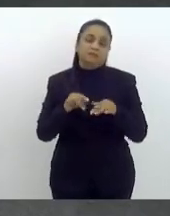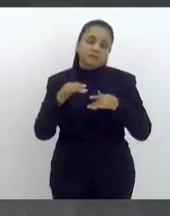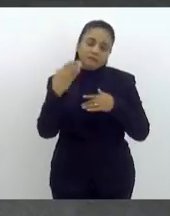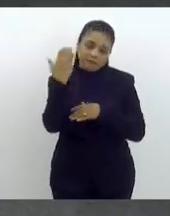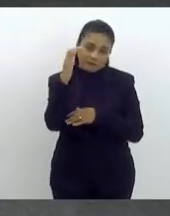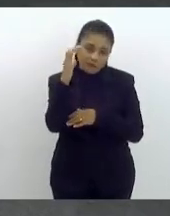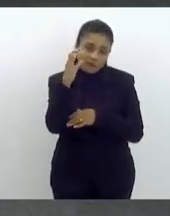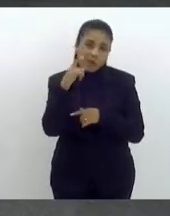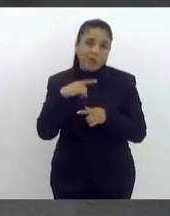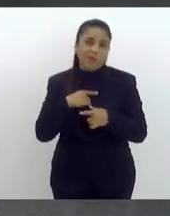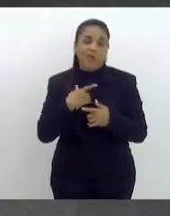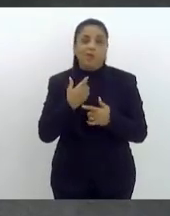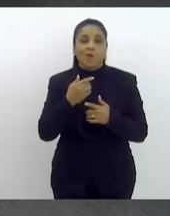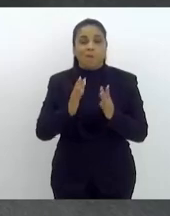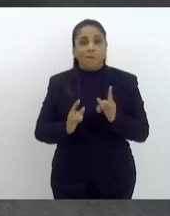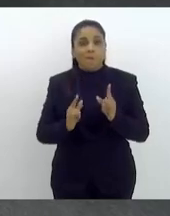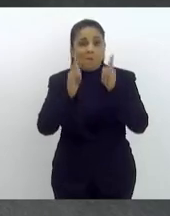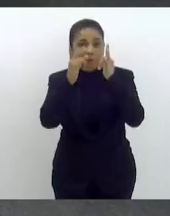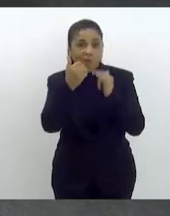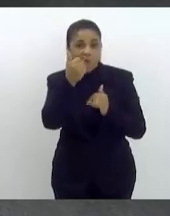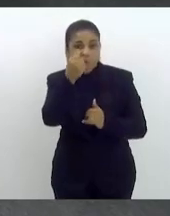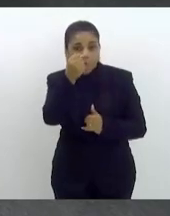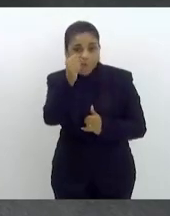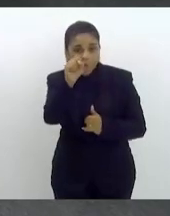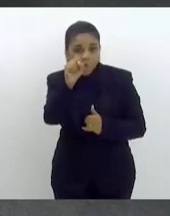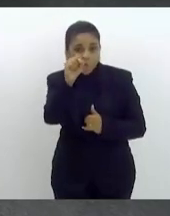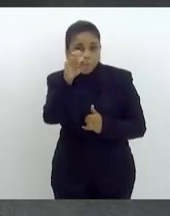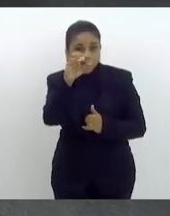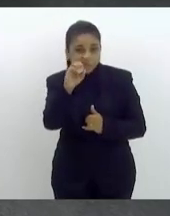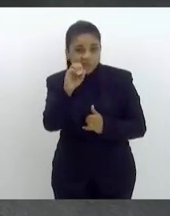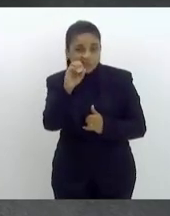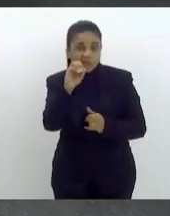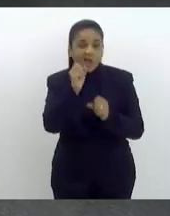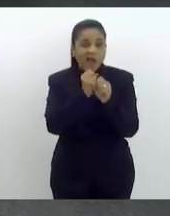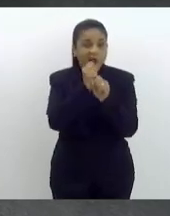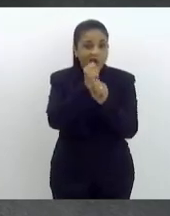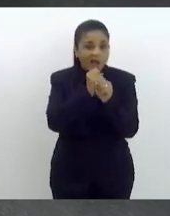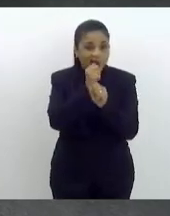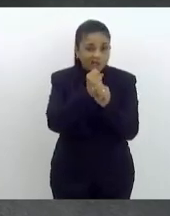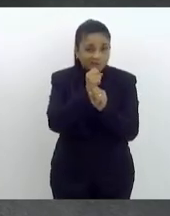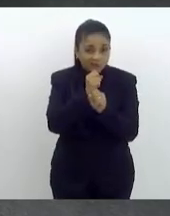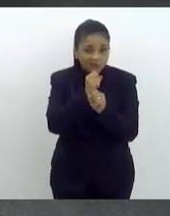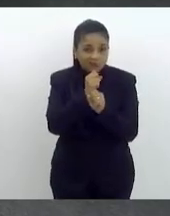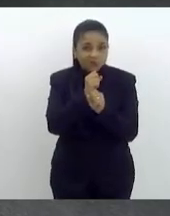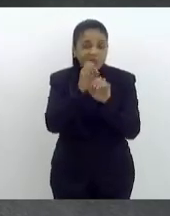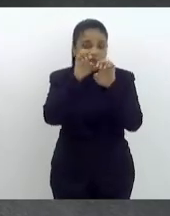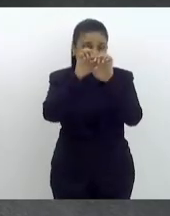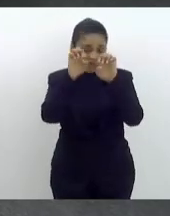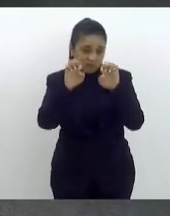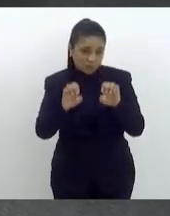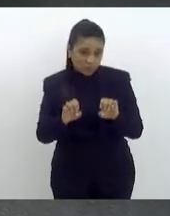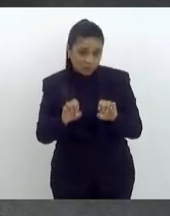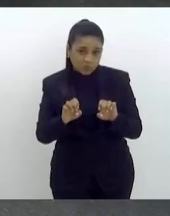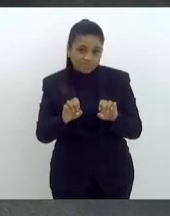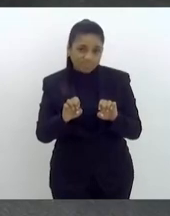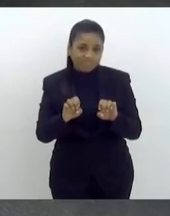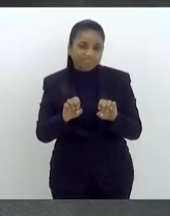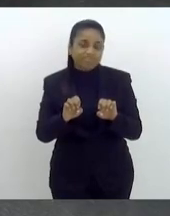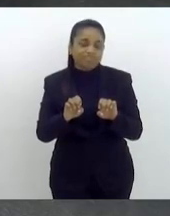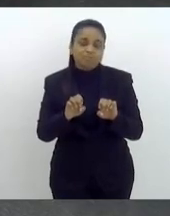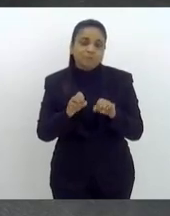um prédio com 80 anos de existência então tem uma infraestrutura que não agrega de maneira